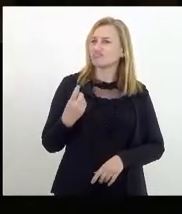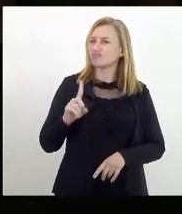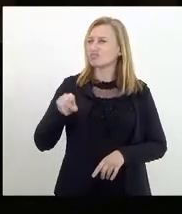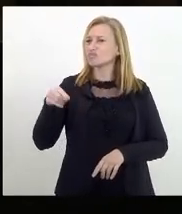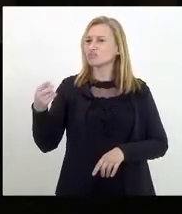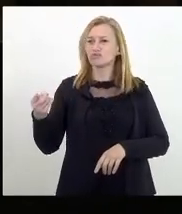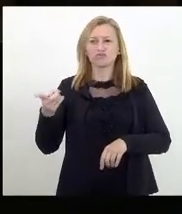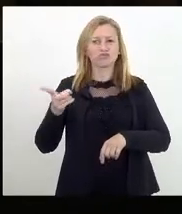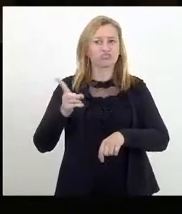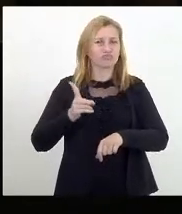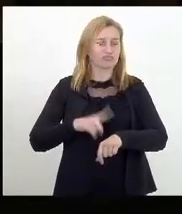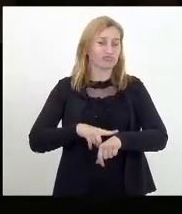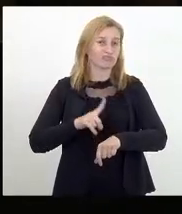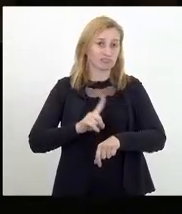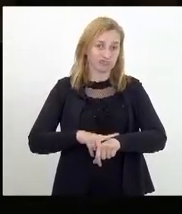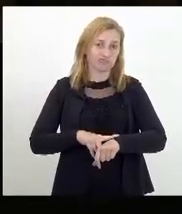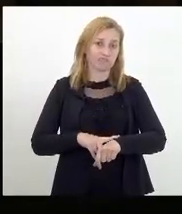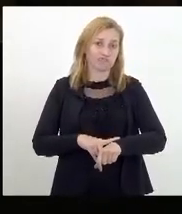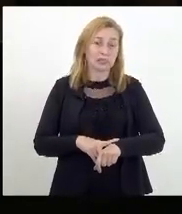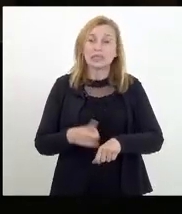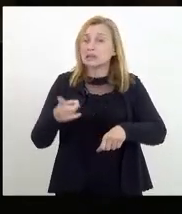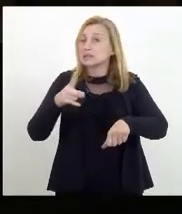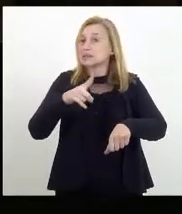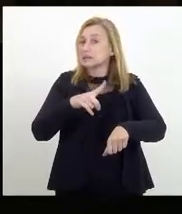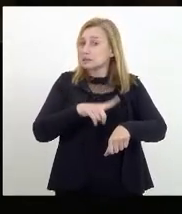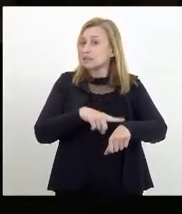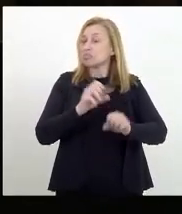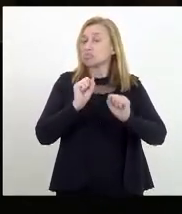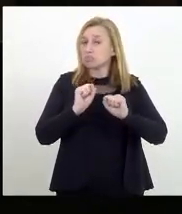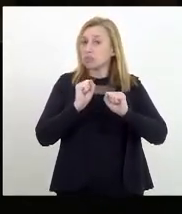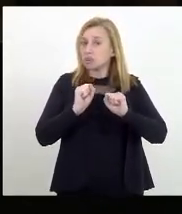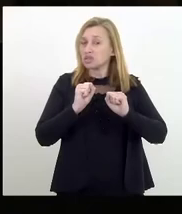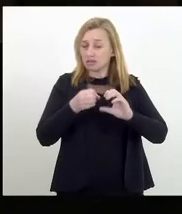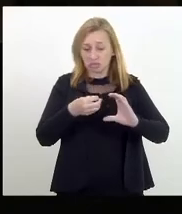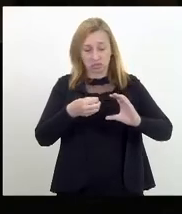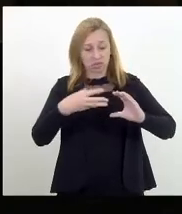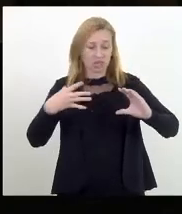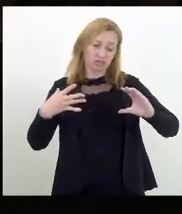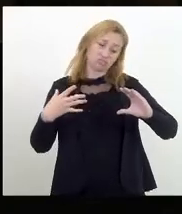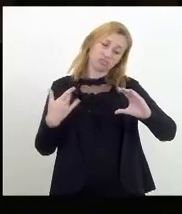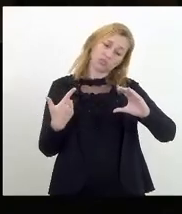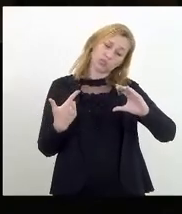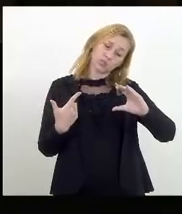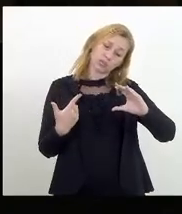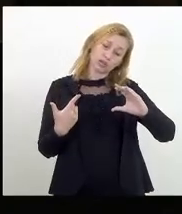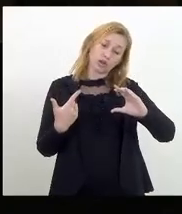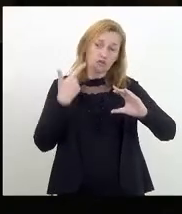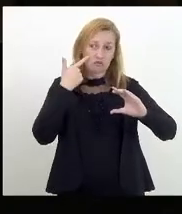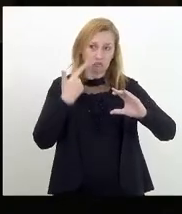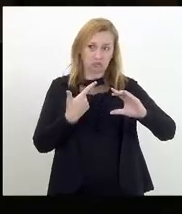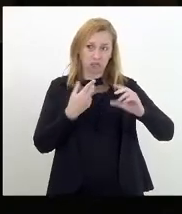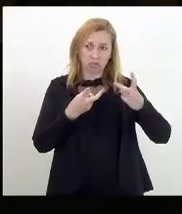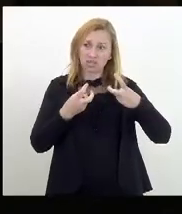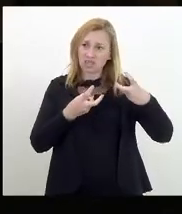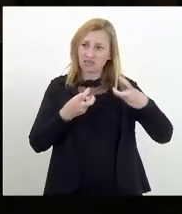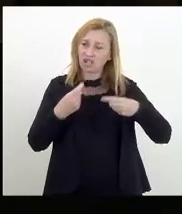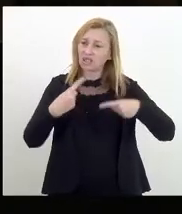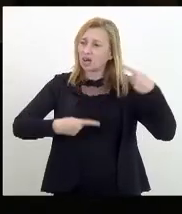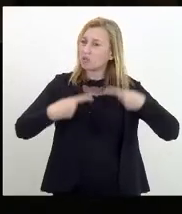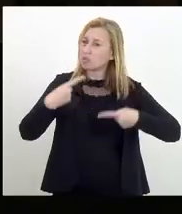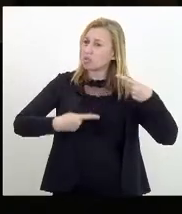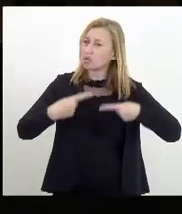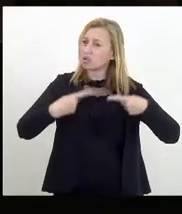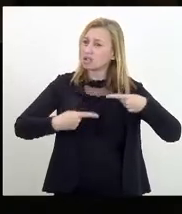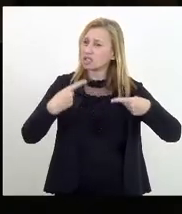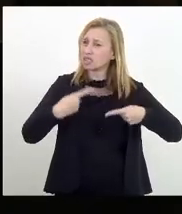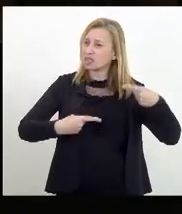tempos em tempos este podemos caracterizar na política o